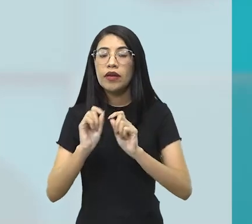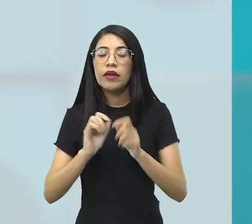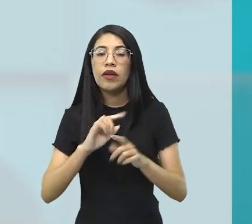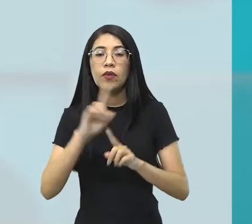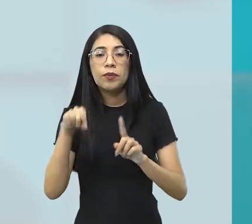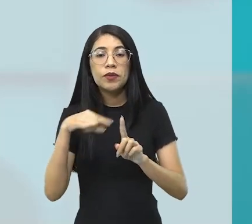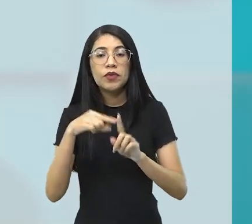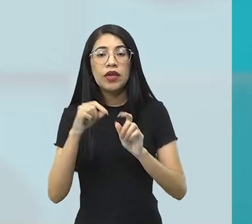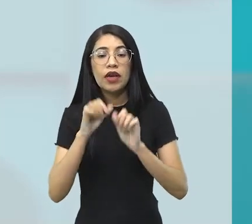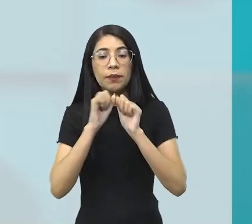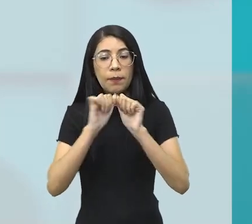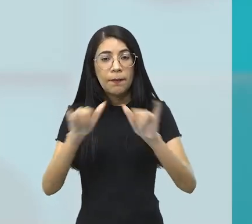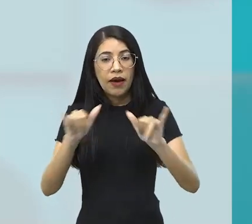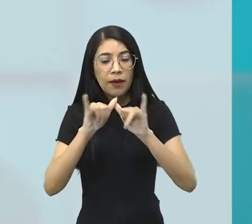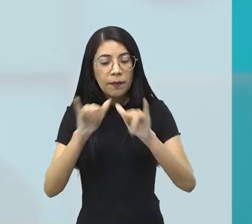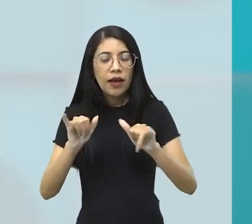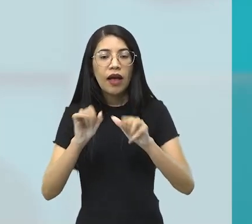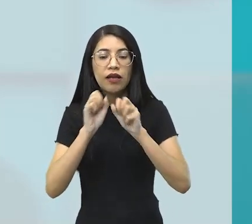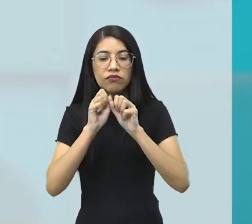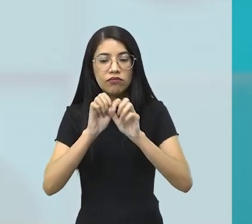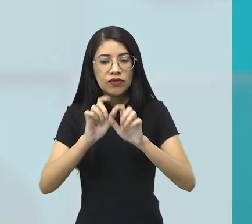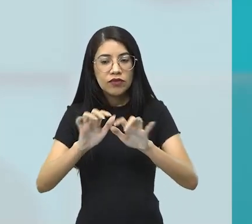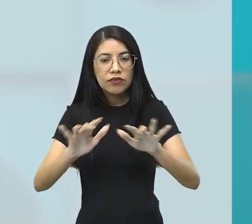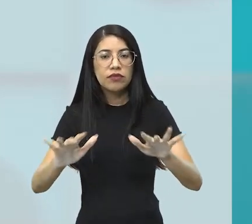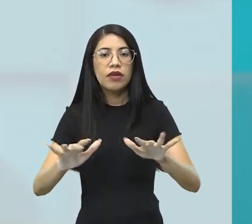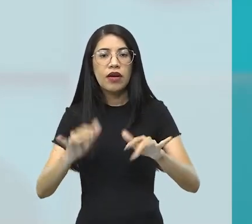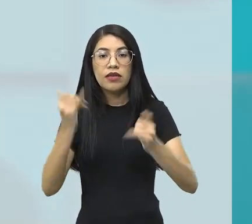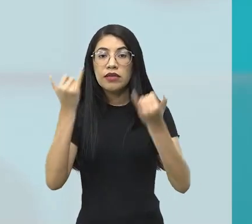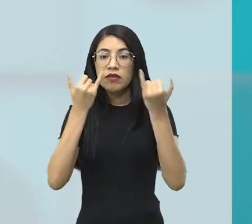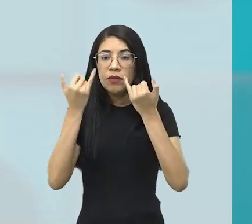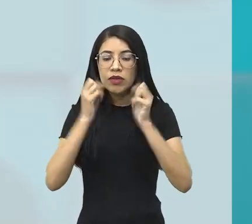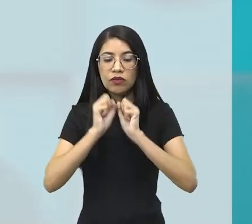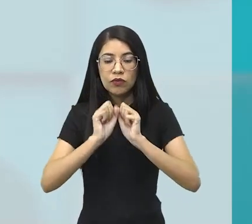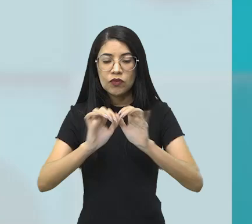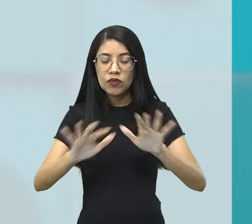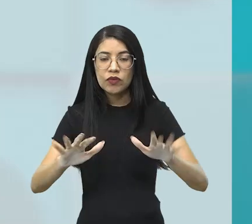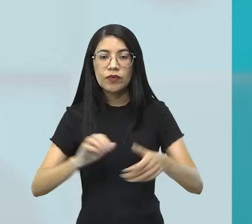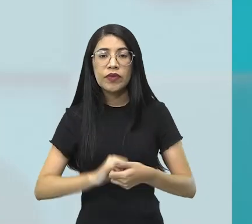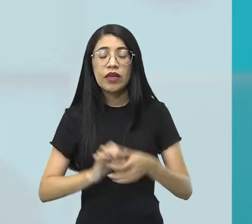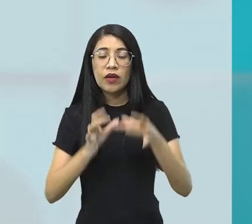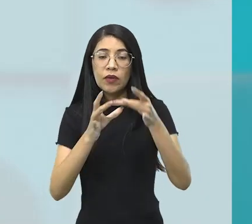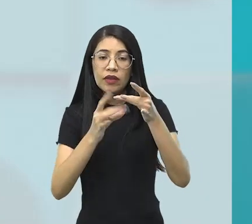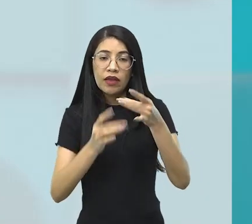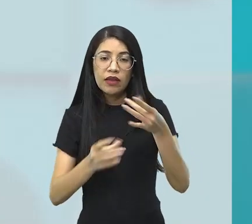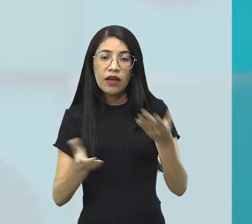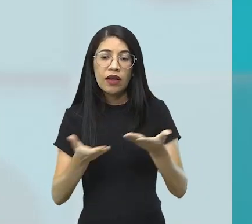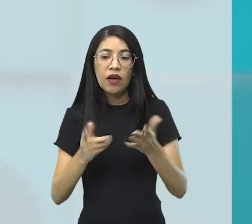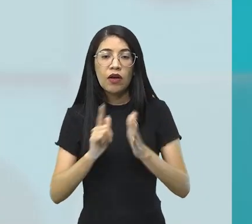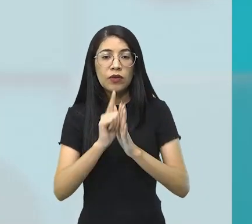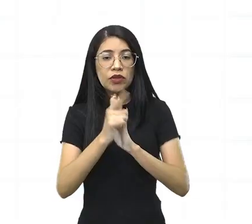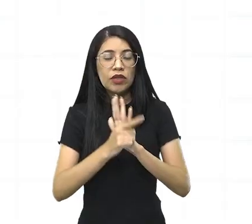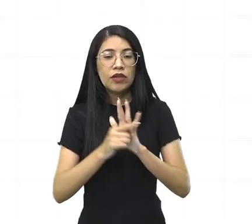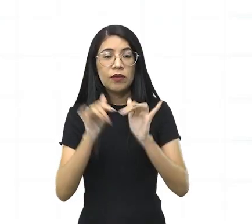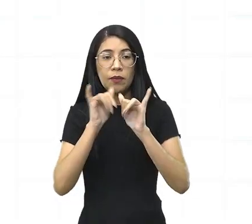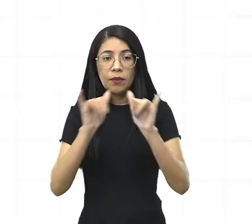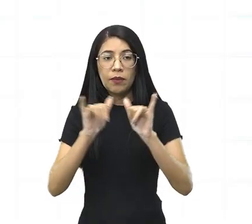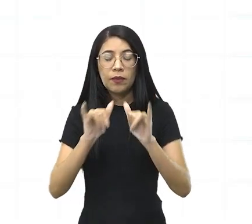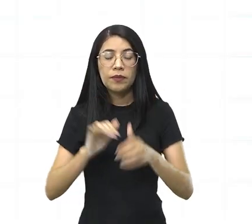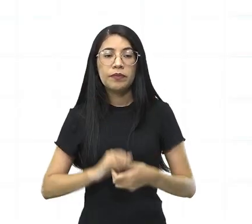é difundir e divulgar essas informações. Nós vamos ver então detalhadamente agora sobre o gênero propaganda,